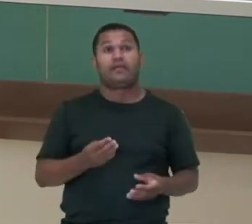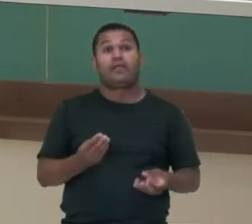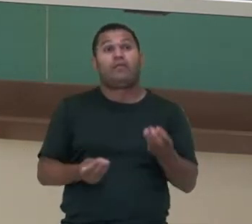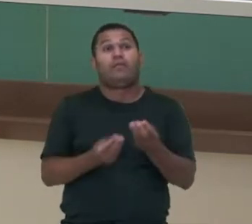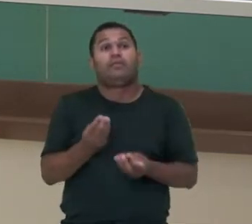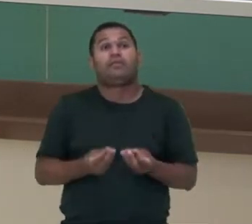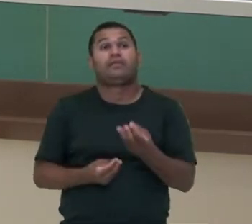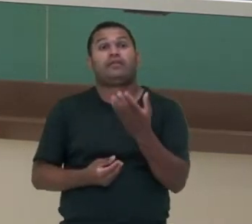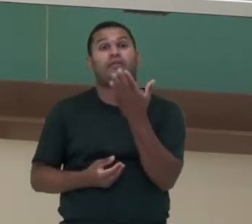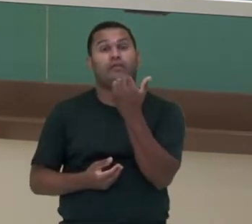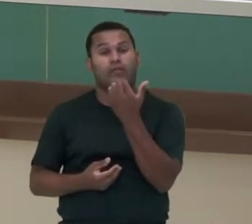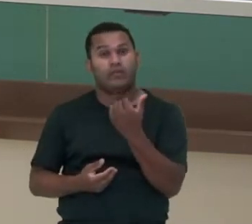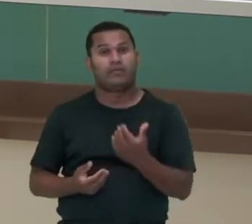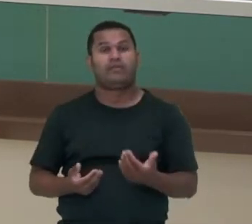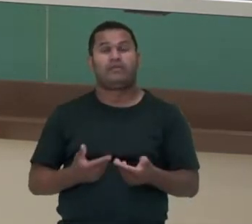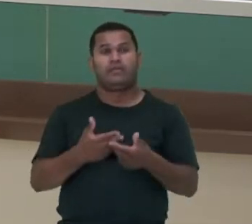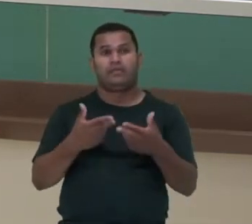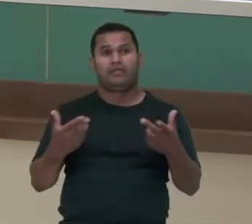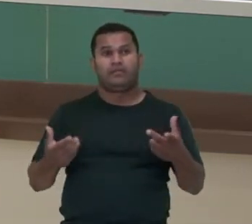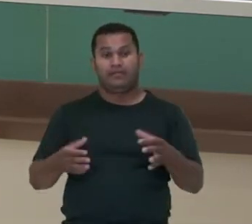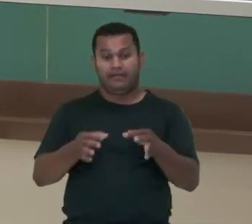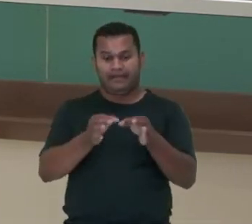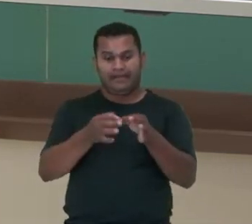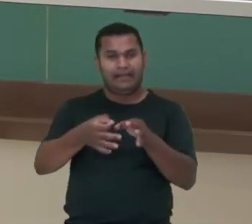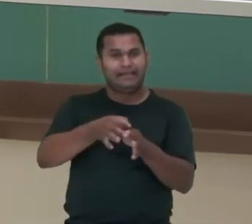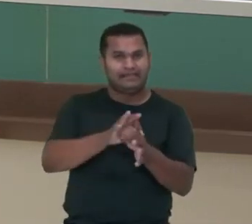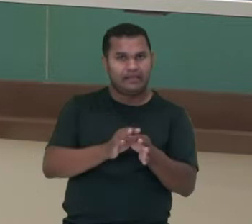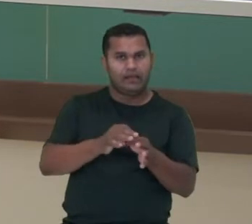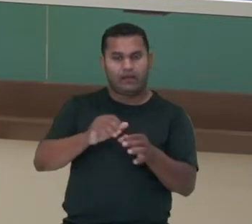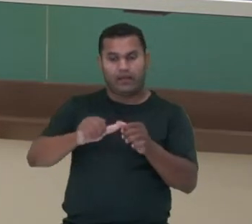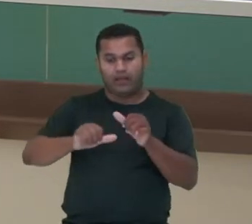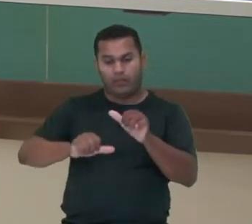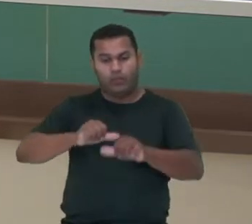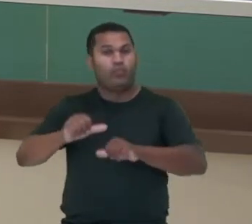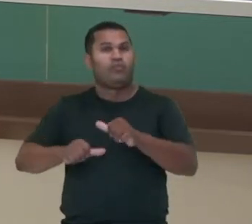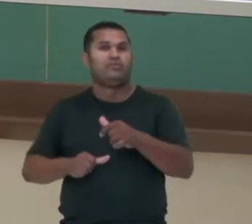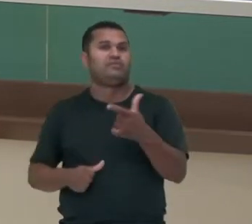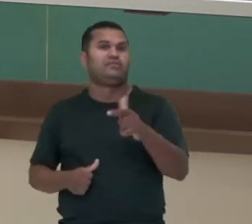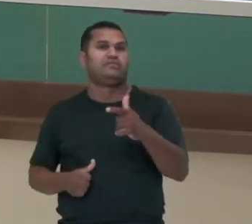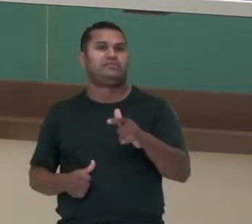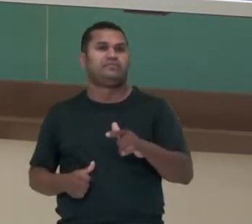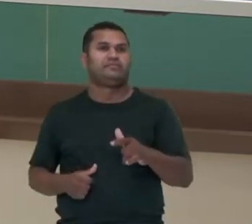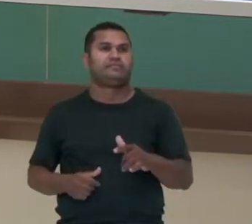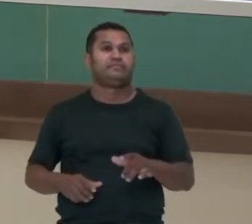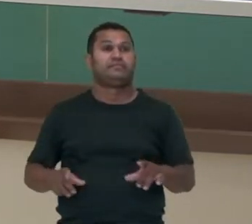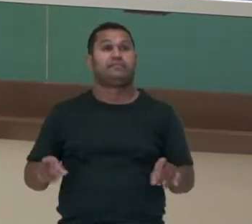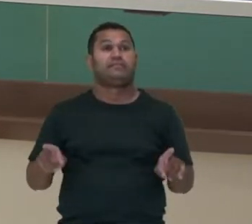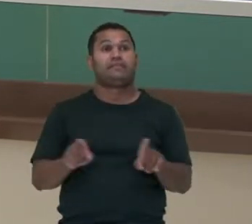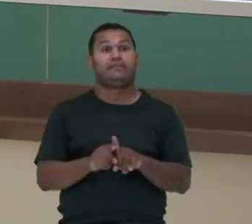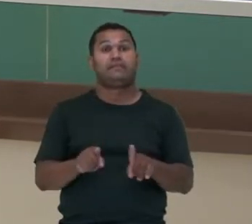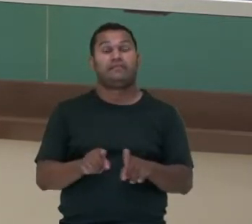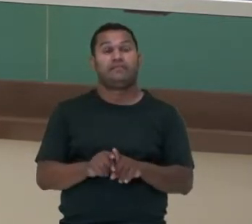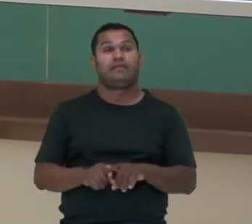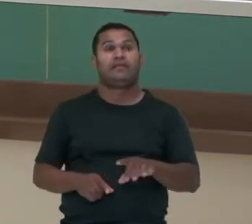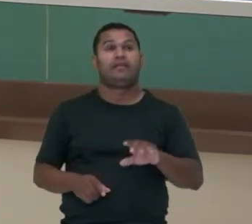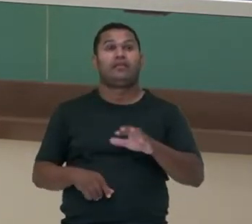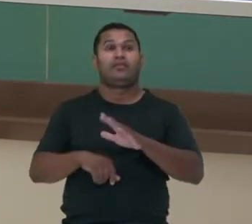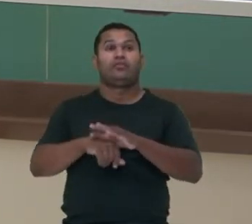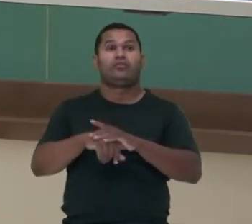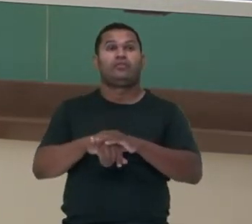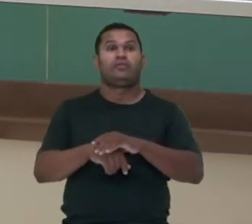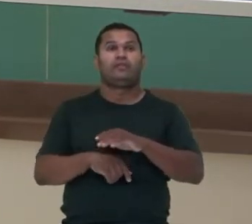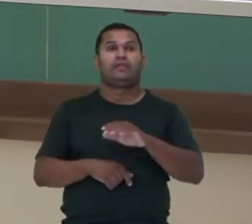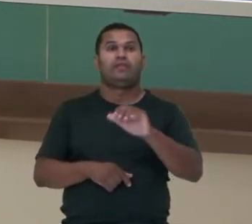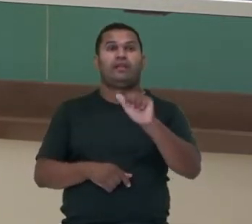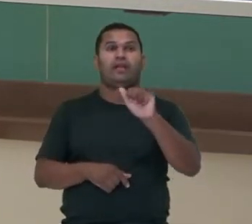defeitos na formação dessas células, né? Doenças autoimunes, que é aquela em que o corpo reconhece e ataca o